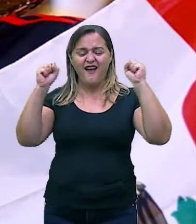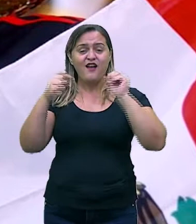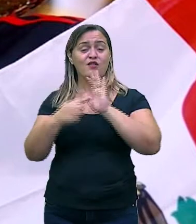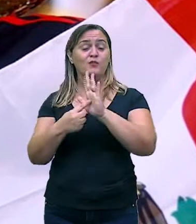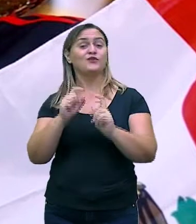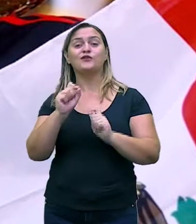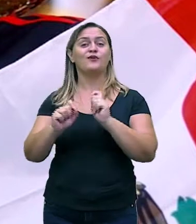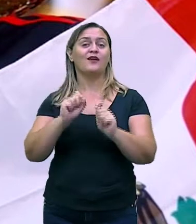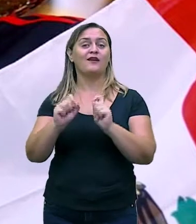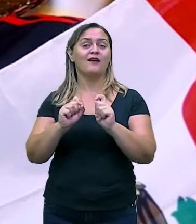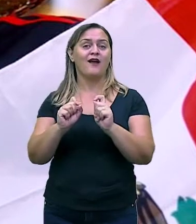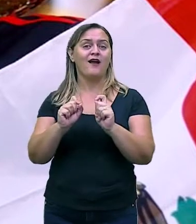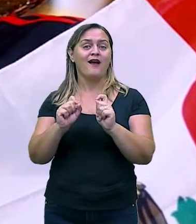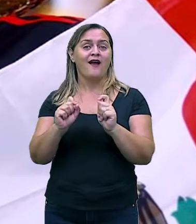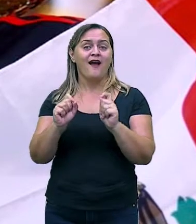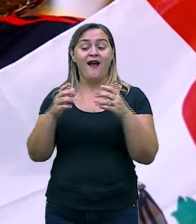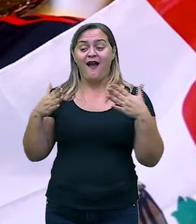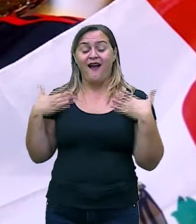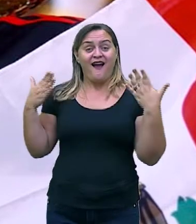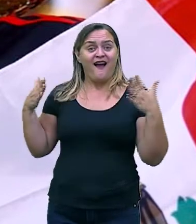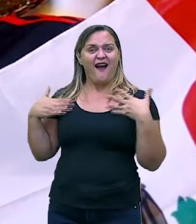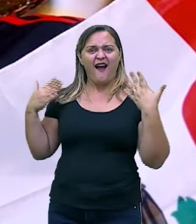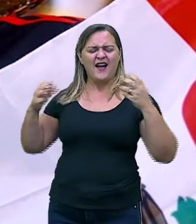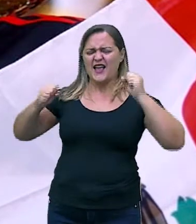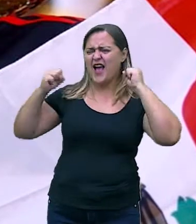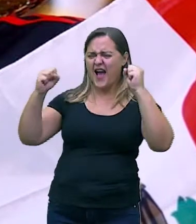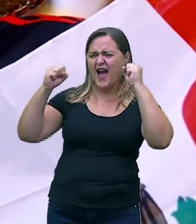quê? A sua alegria, a sua vontade de vibrar, de